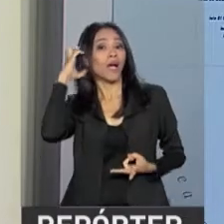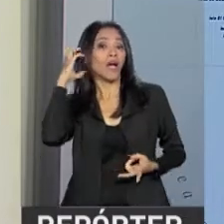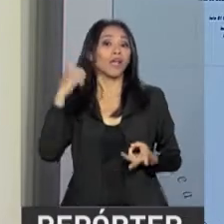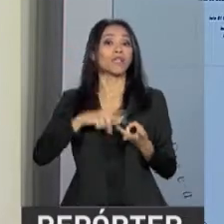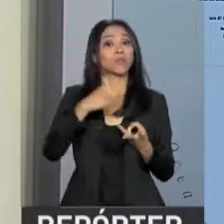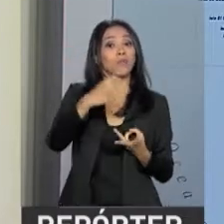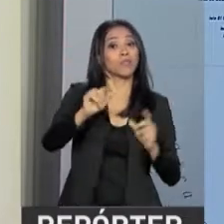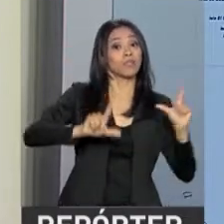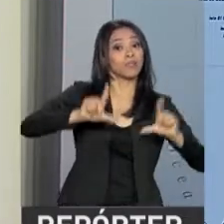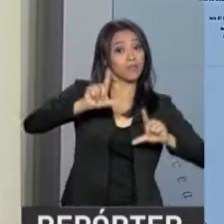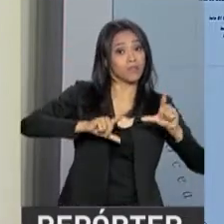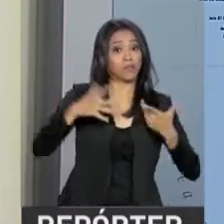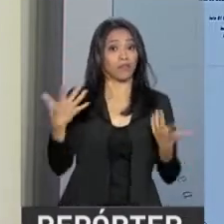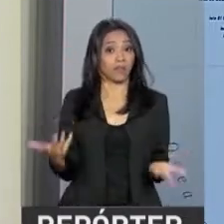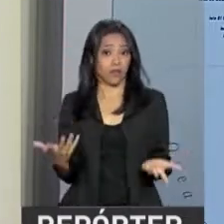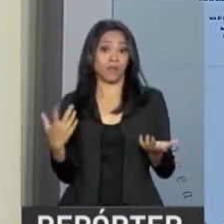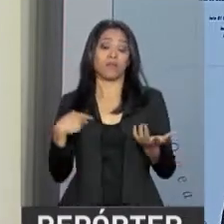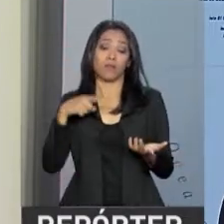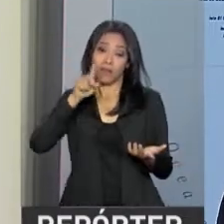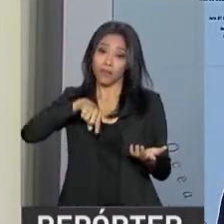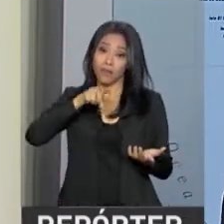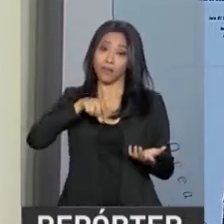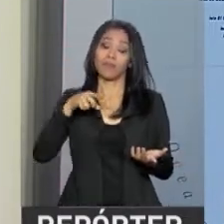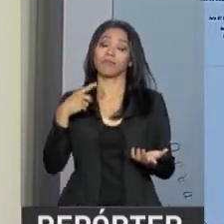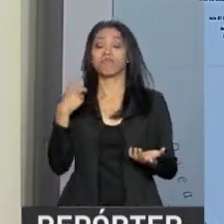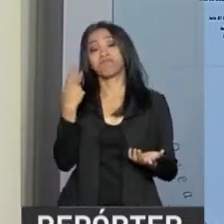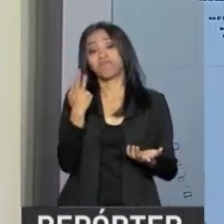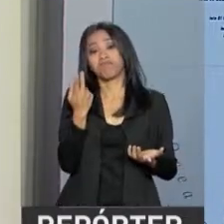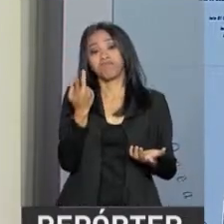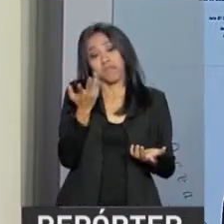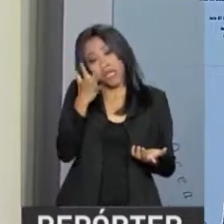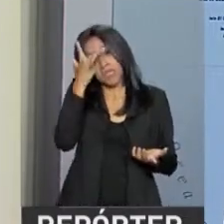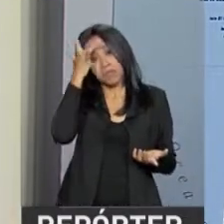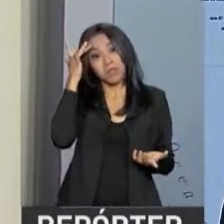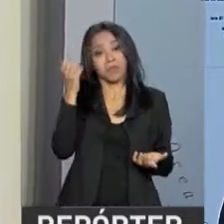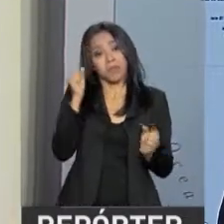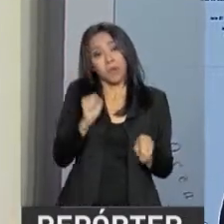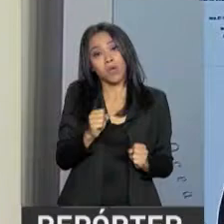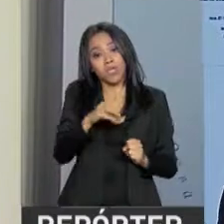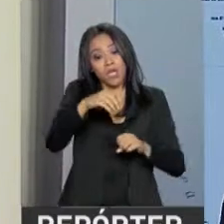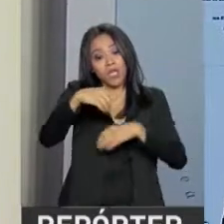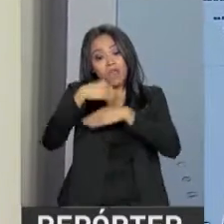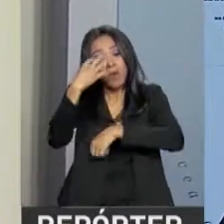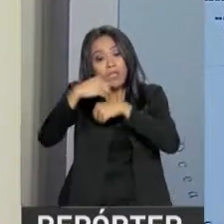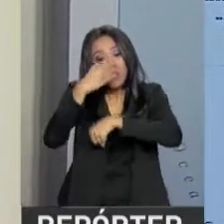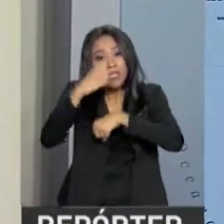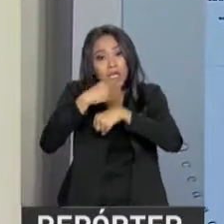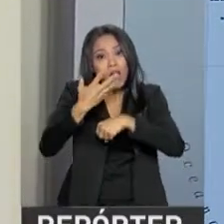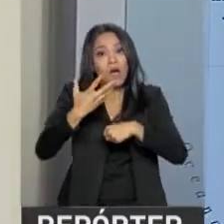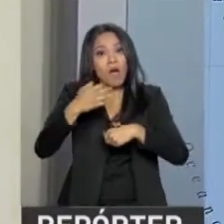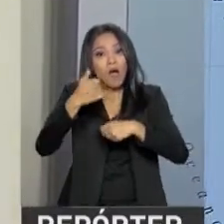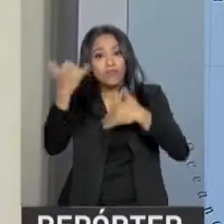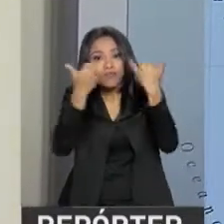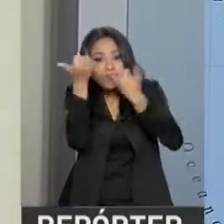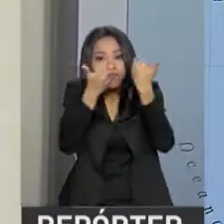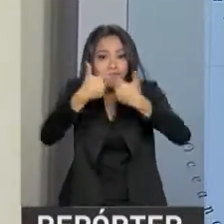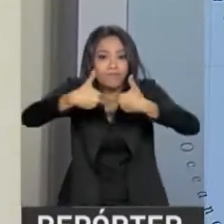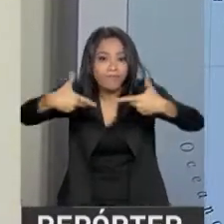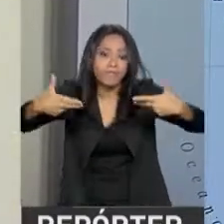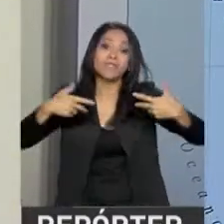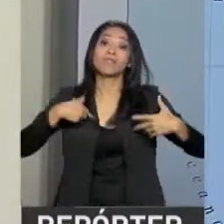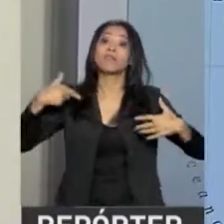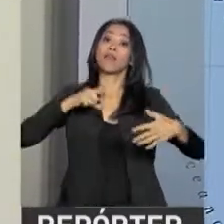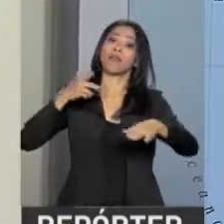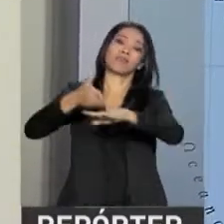televisão como instrumento para que as pessoas possam se informar, é você ter acesso ao telefone,